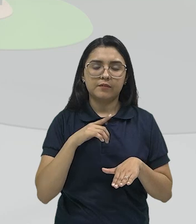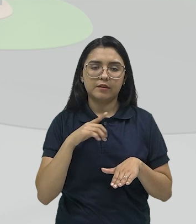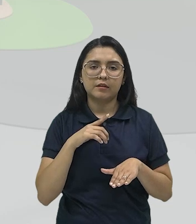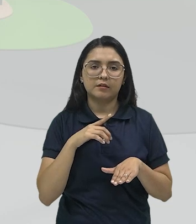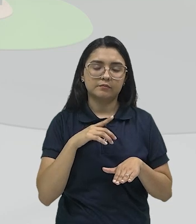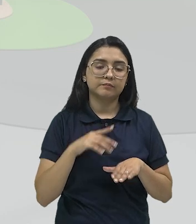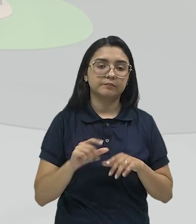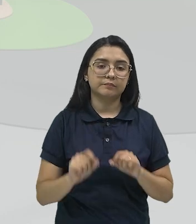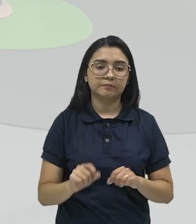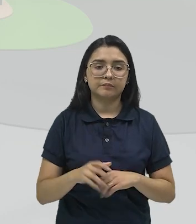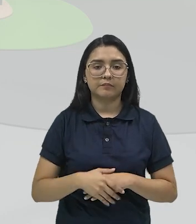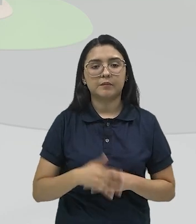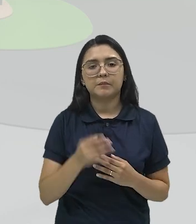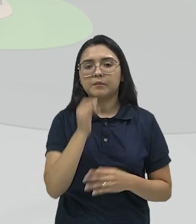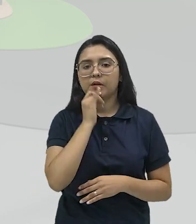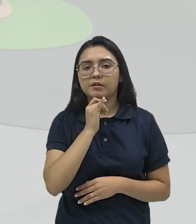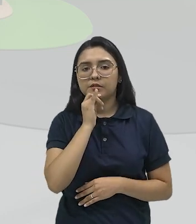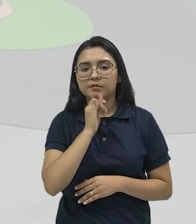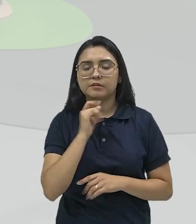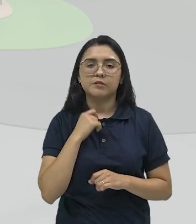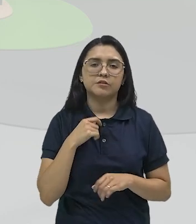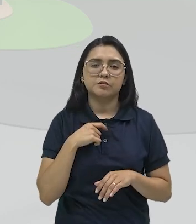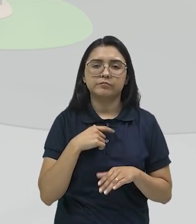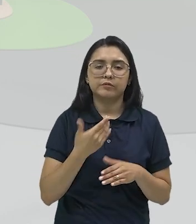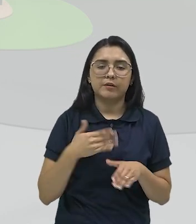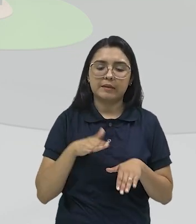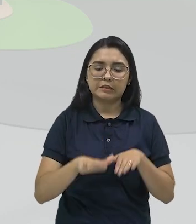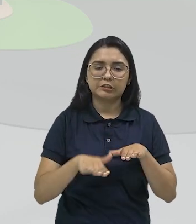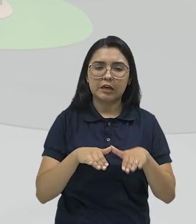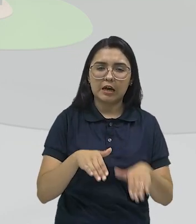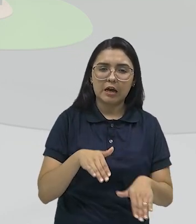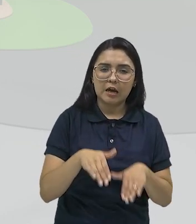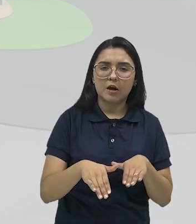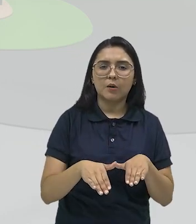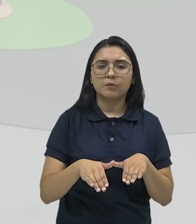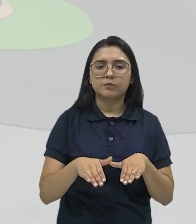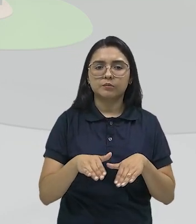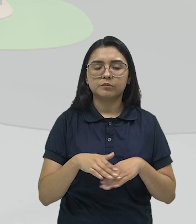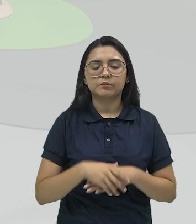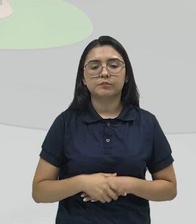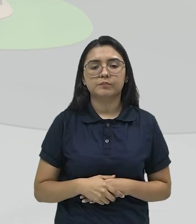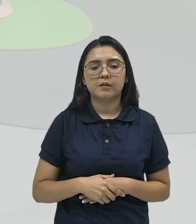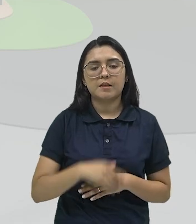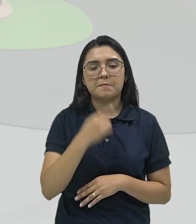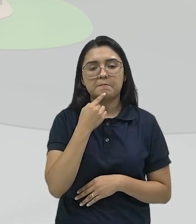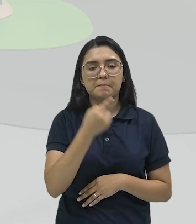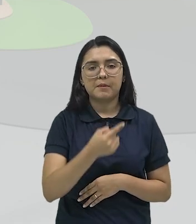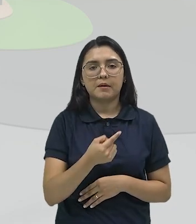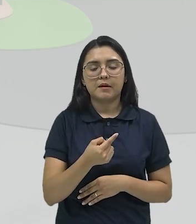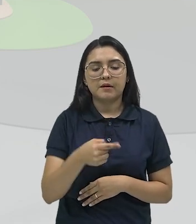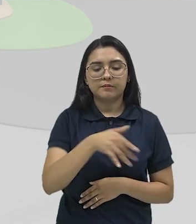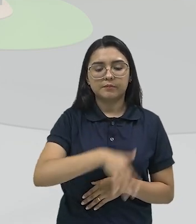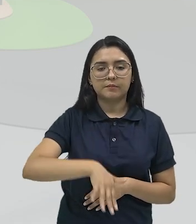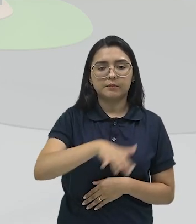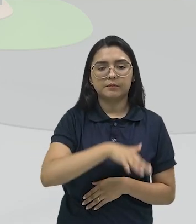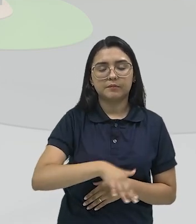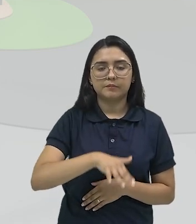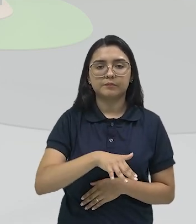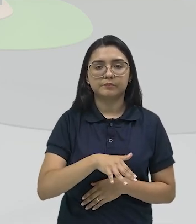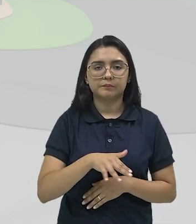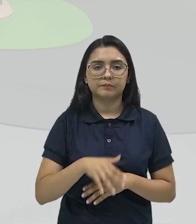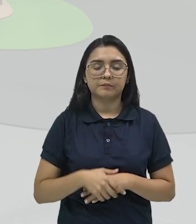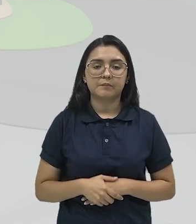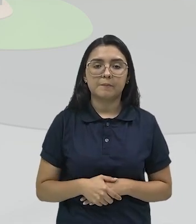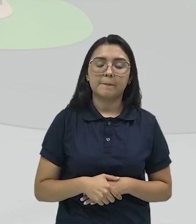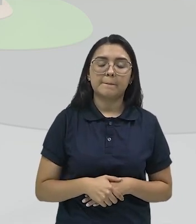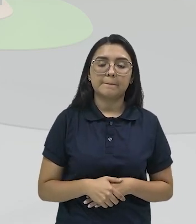ele através ali, por exemplo, de andar descalço, né, estava ali passando por aquele ambiente, tomando um banho, né,